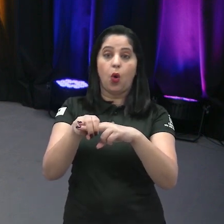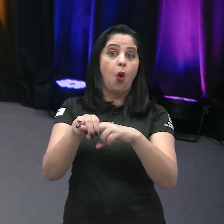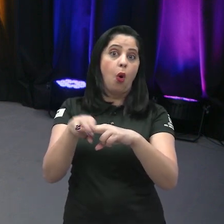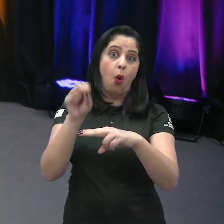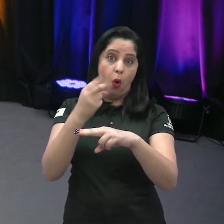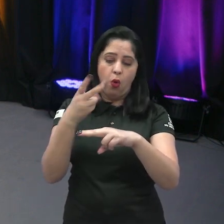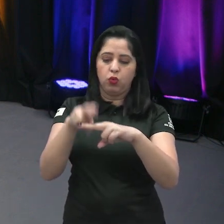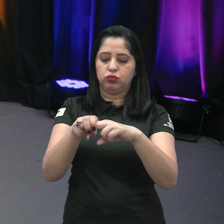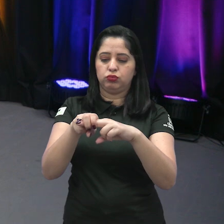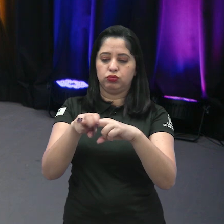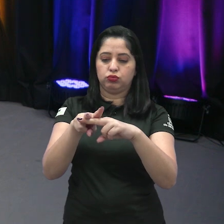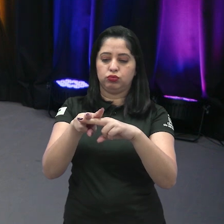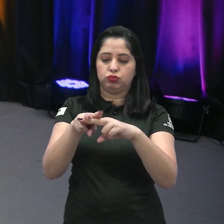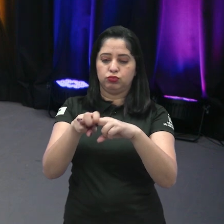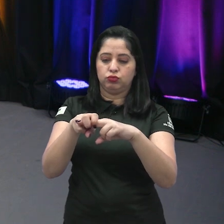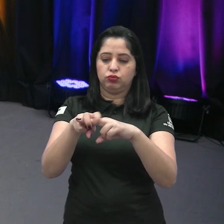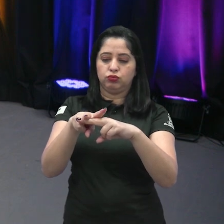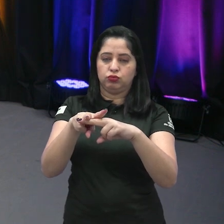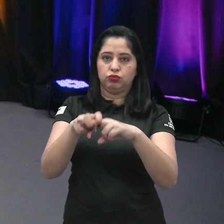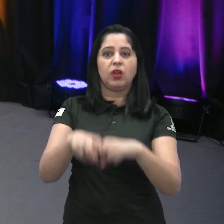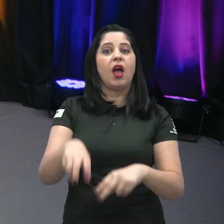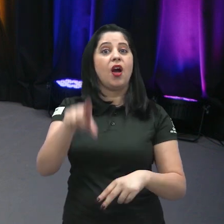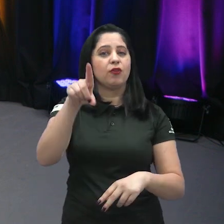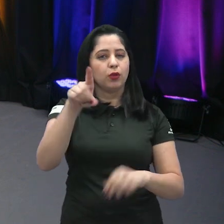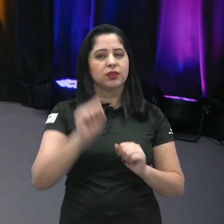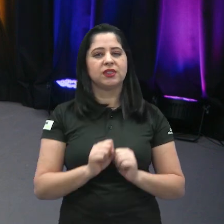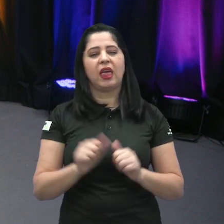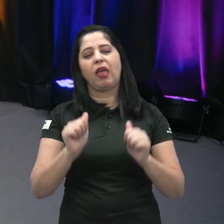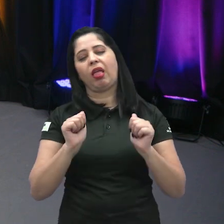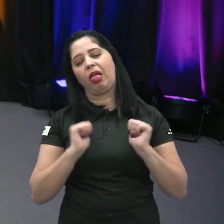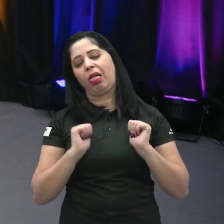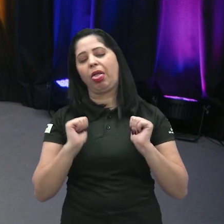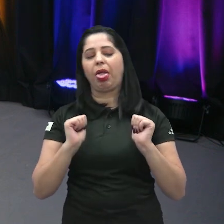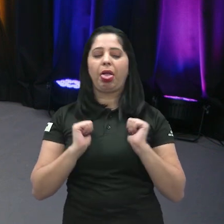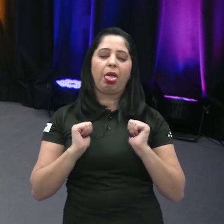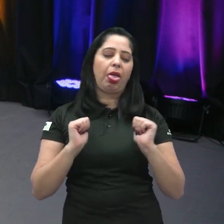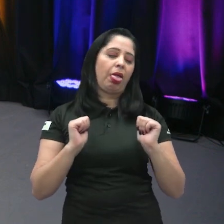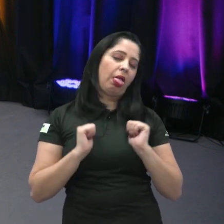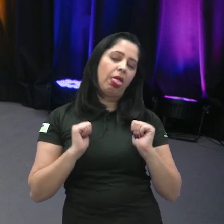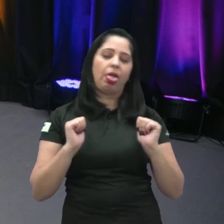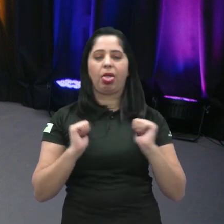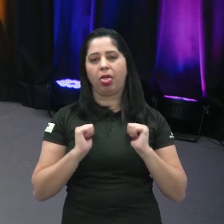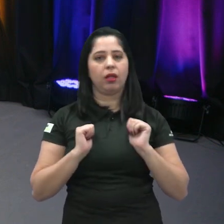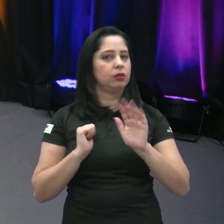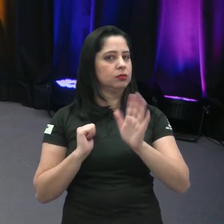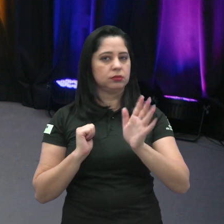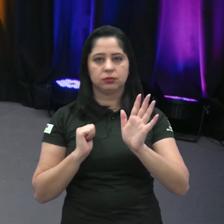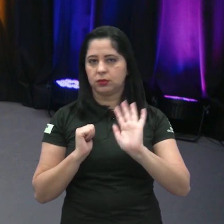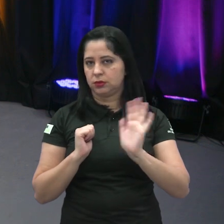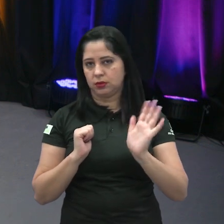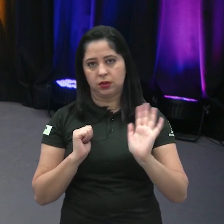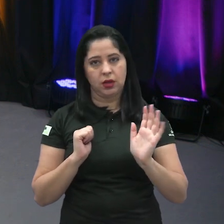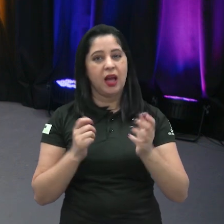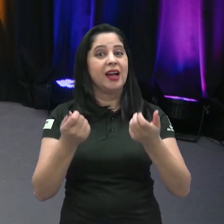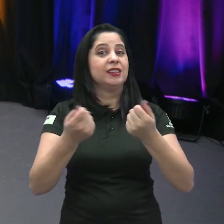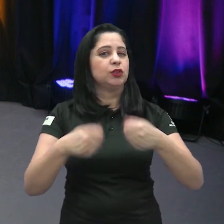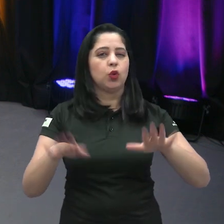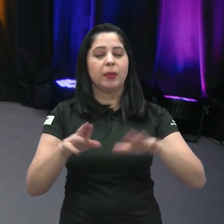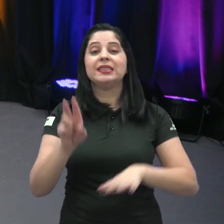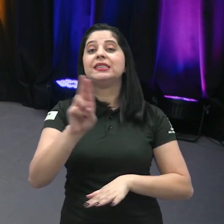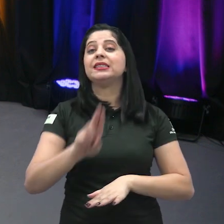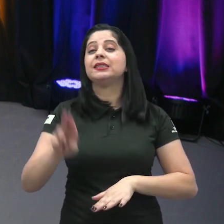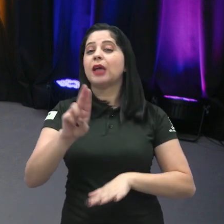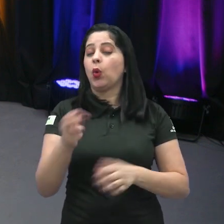ou unilateral. Você que é dona de casa, você que está sedentário, não há necessidade de a gente aplicar